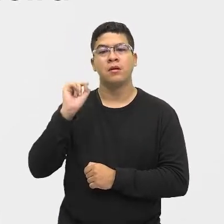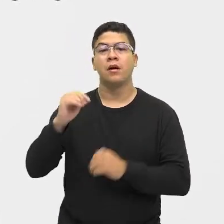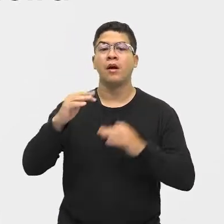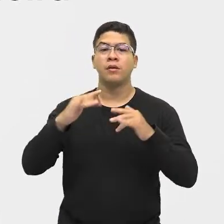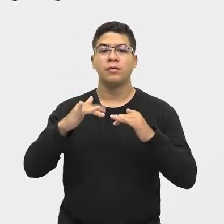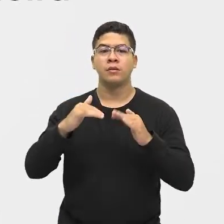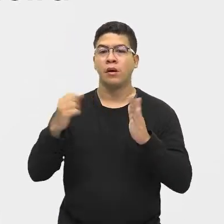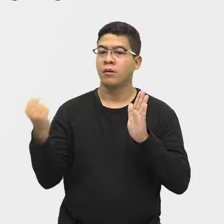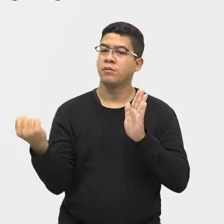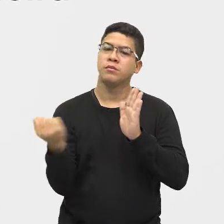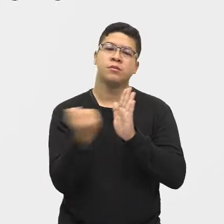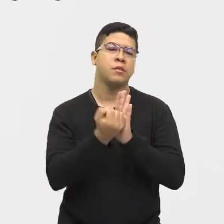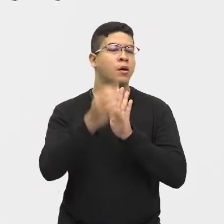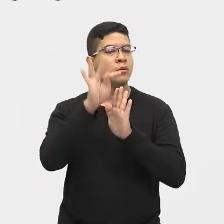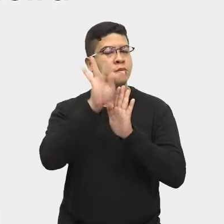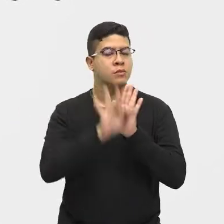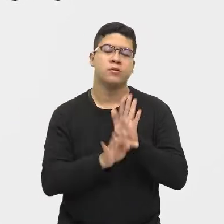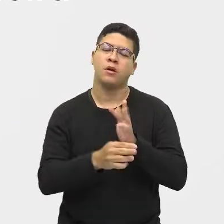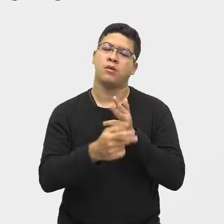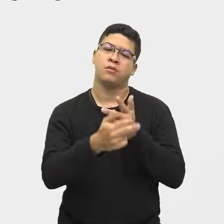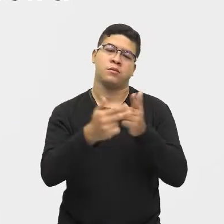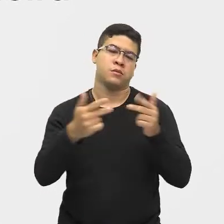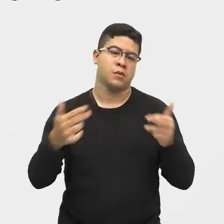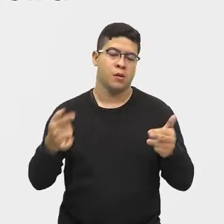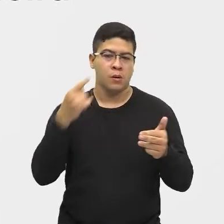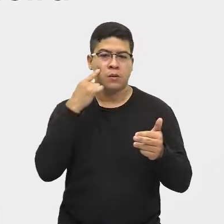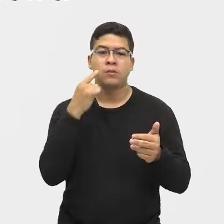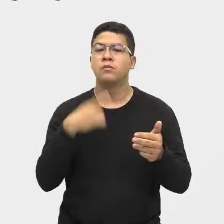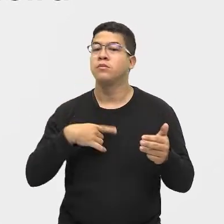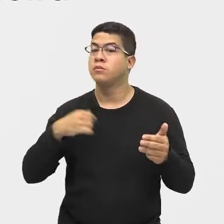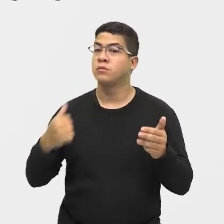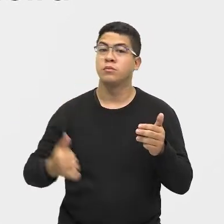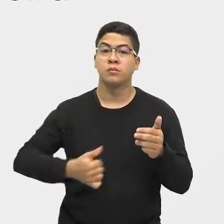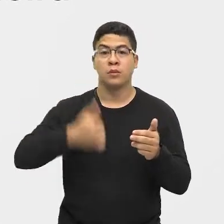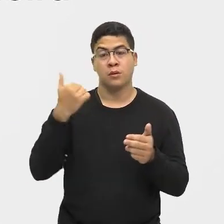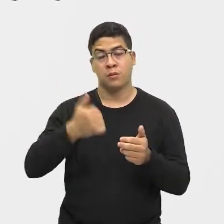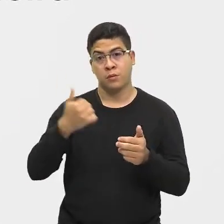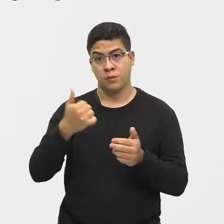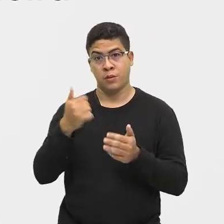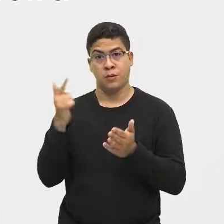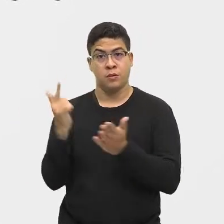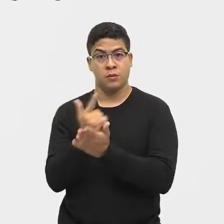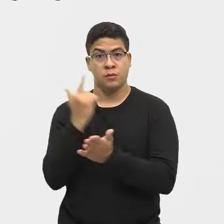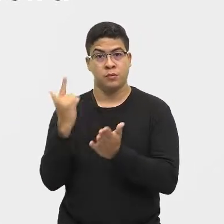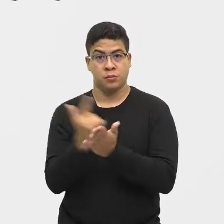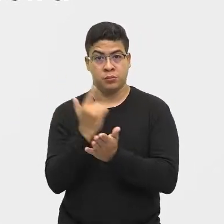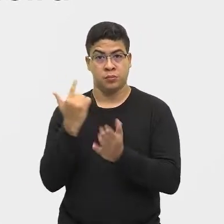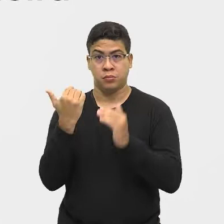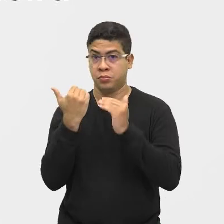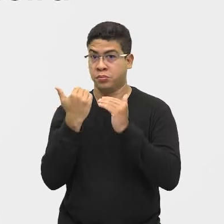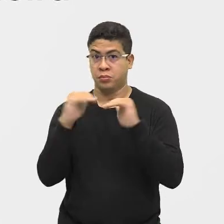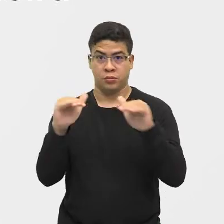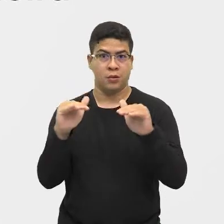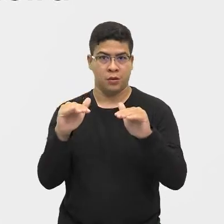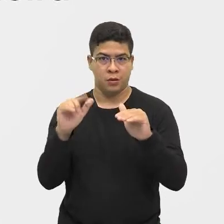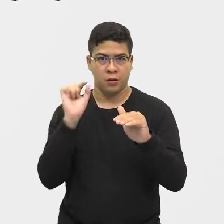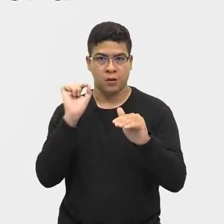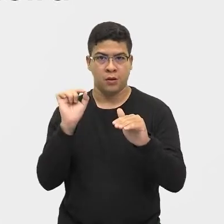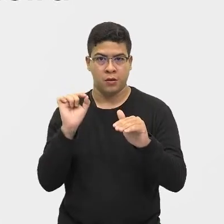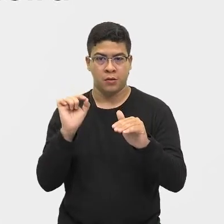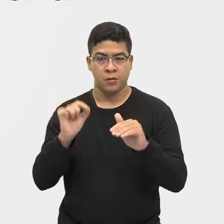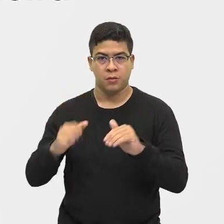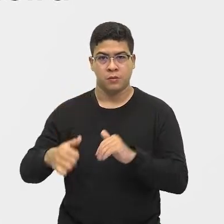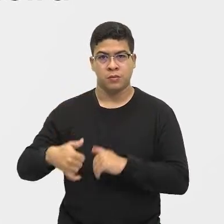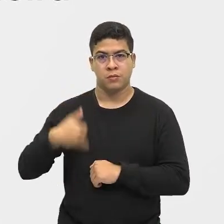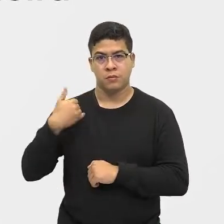cidade que registrou em vários de seus textos, publicou o primeiro livro, olha só, publicou o primeiro